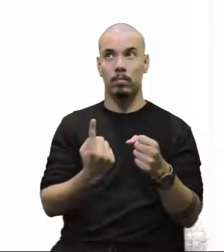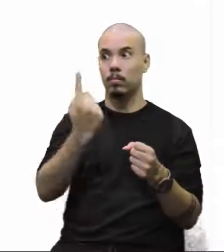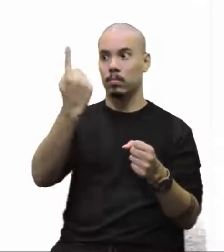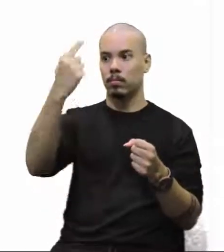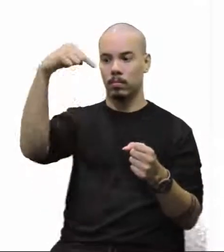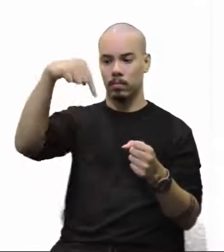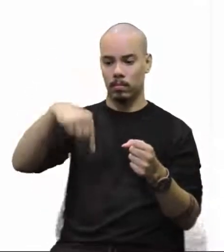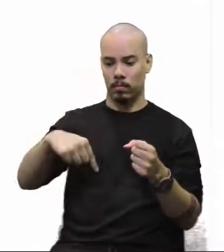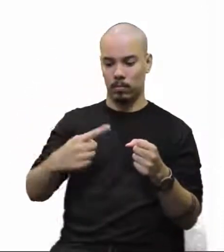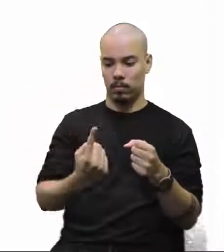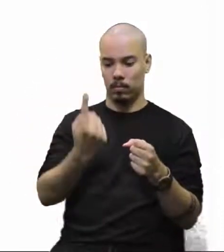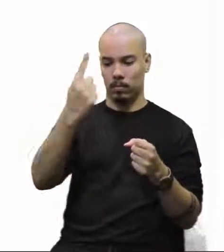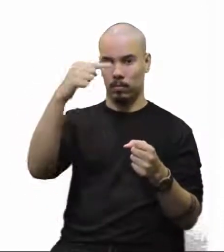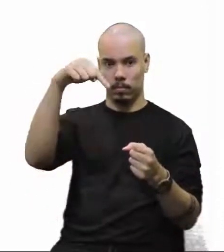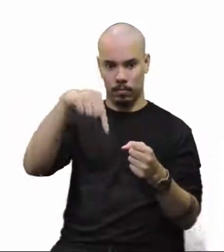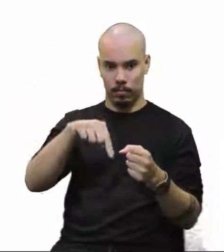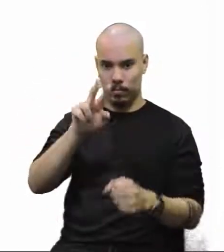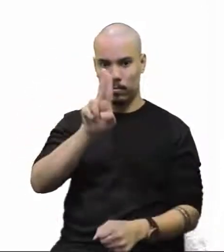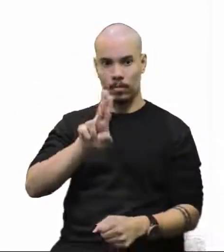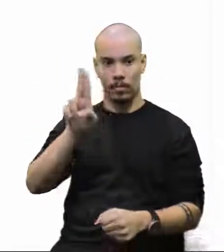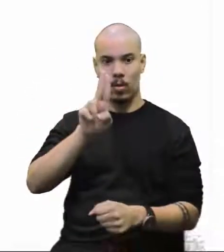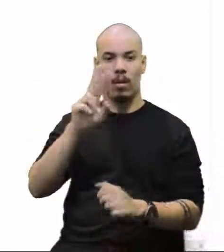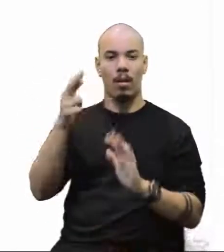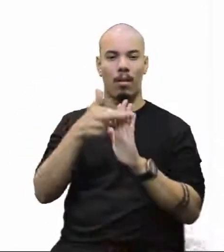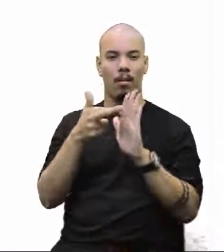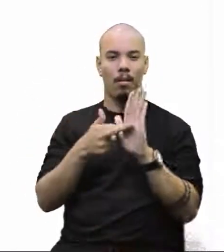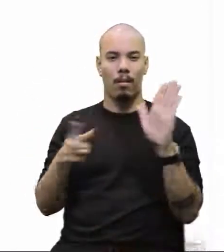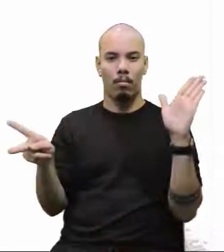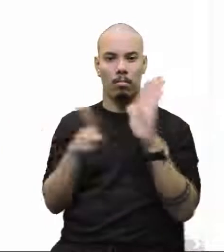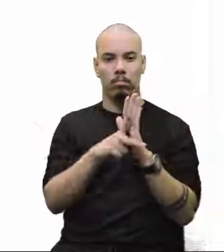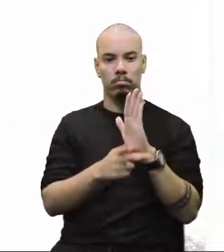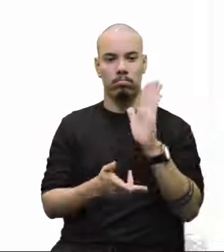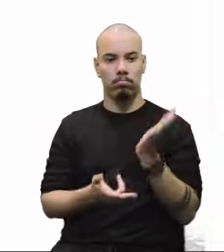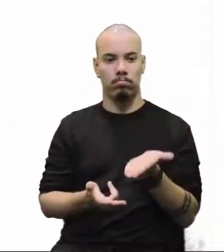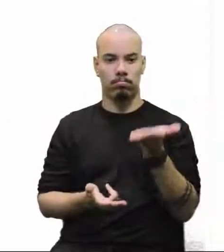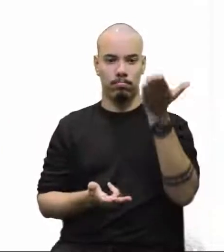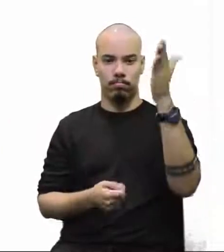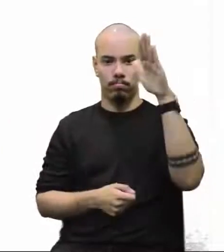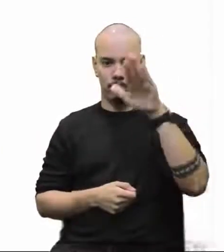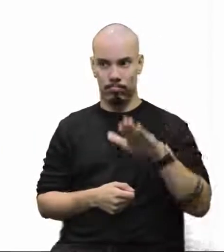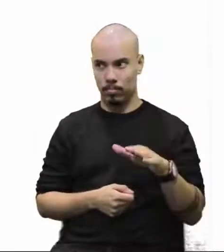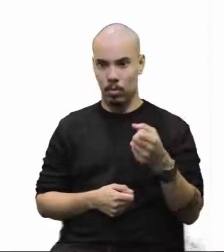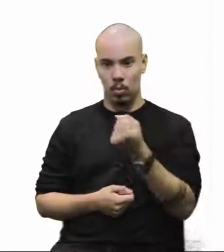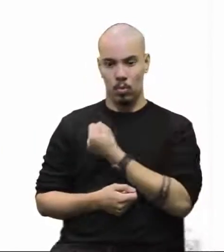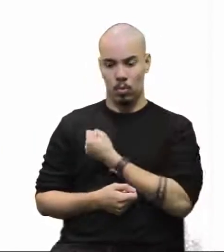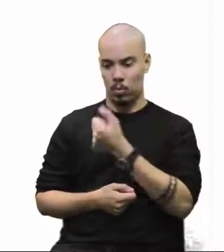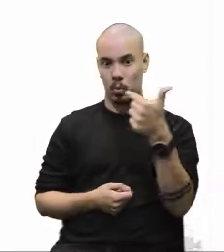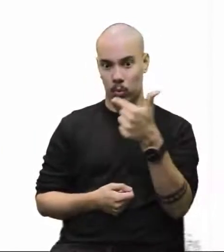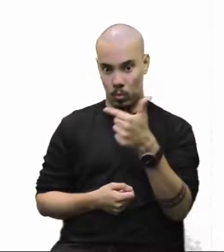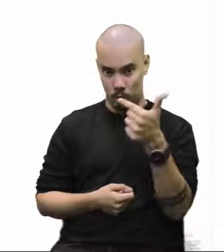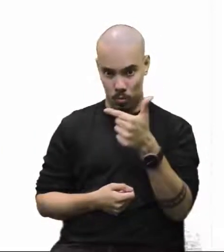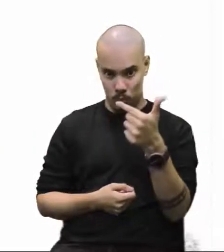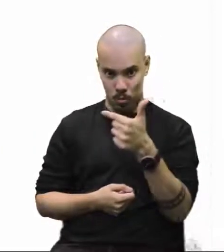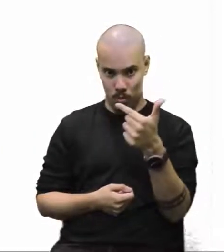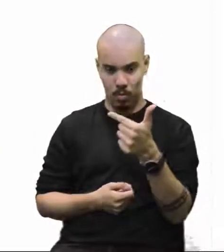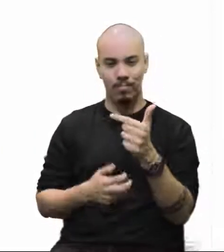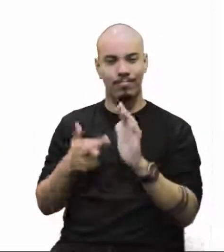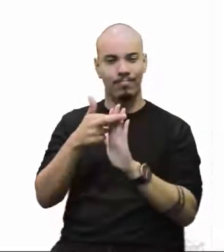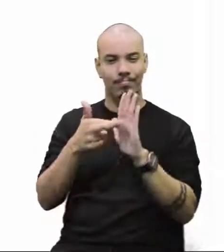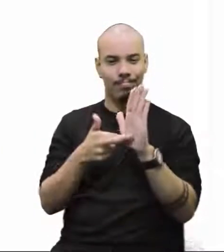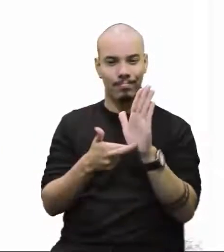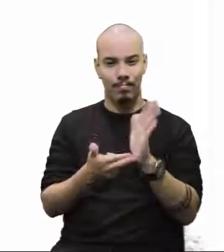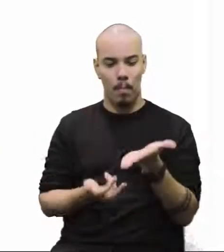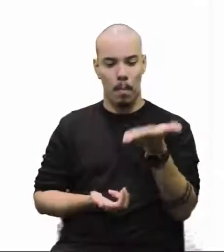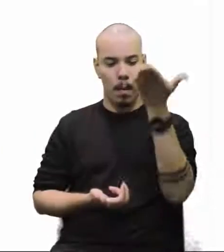baixo. Aí usa o tapa, né? A regra da mão direita número 2. Dá o tapa com a mão direita. A regra da mãozada. A regra